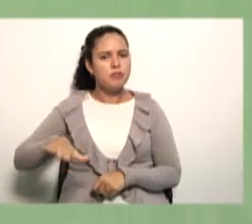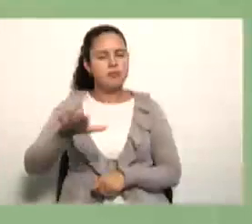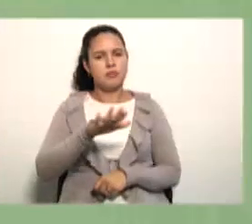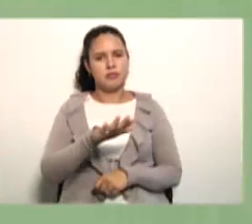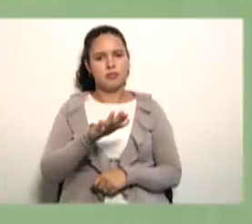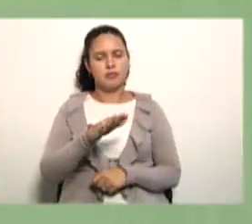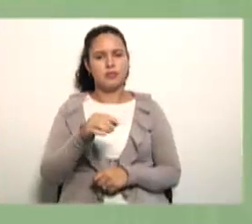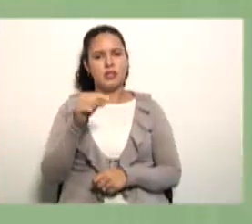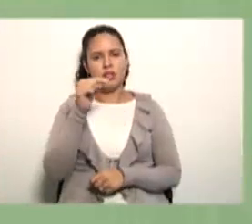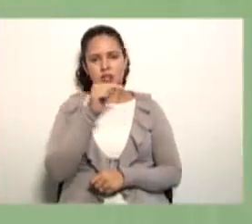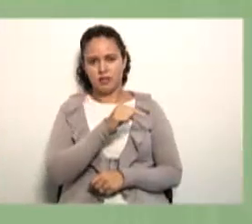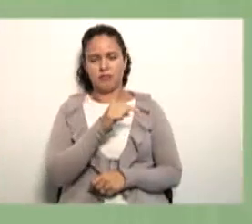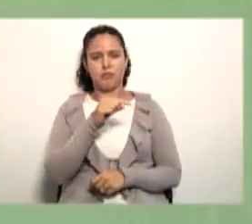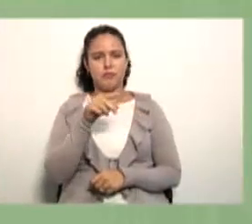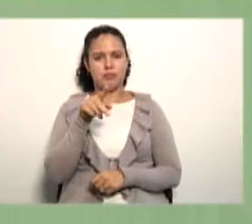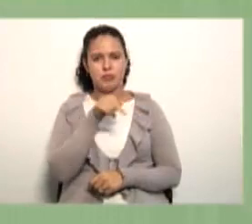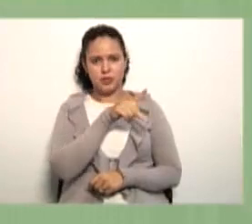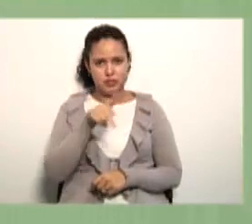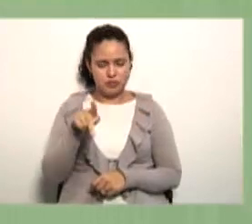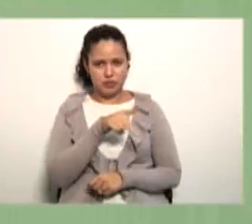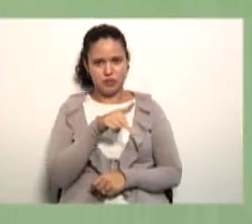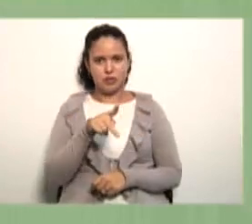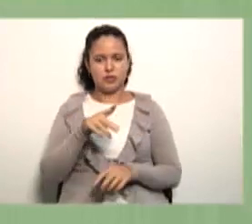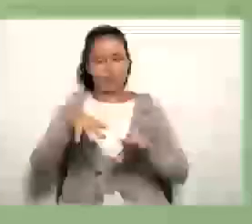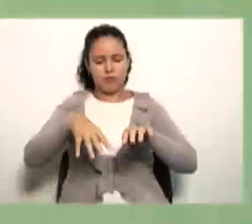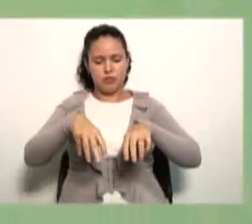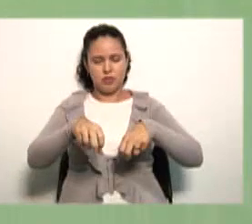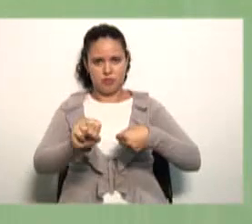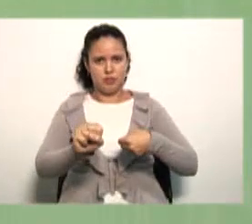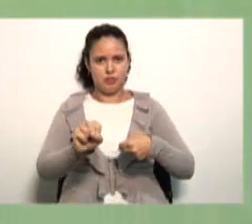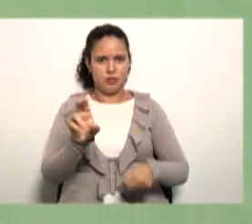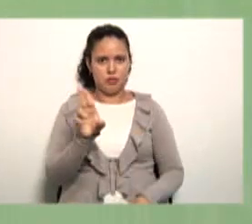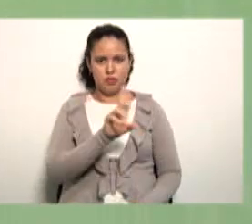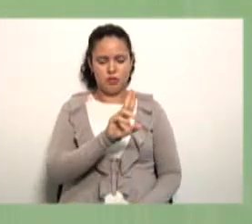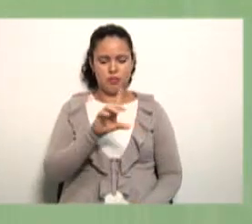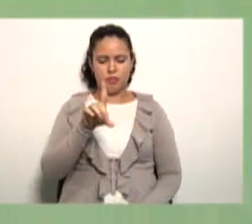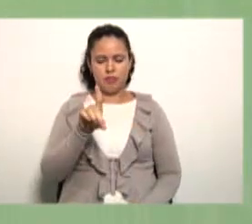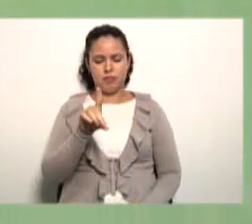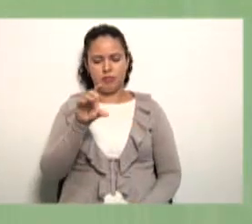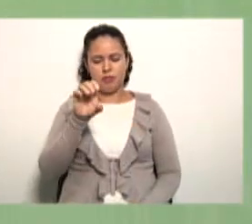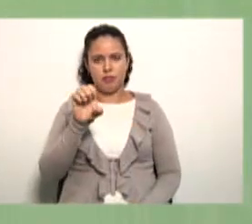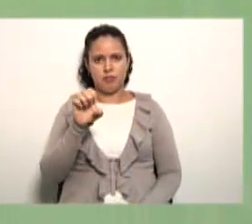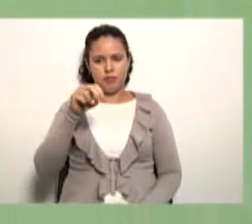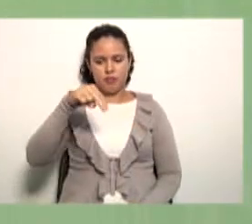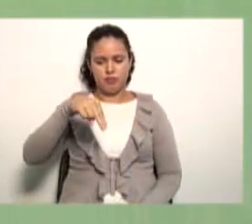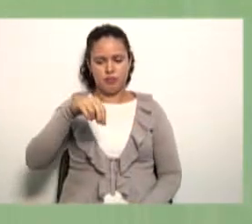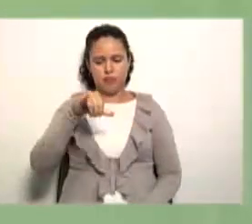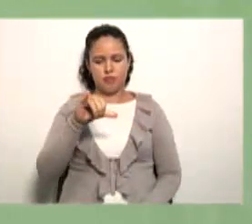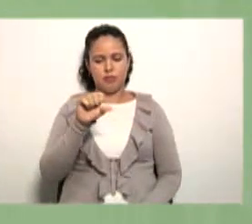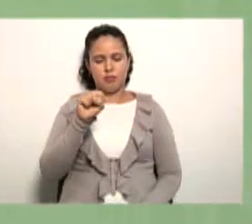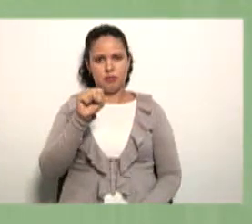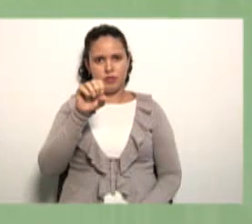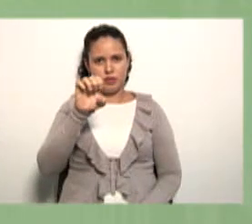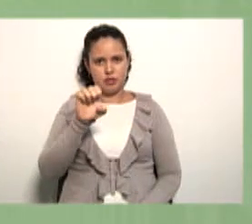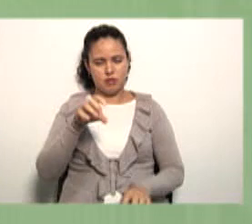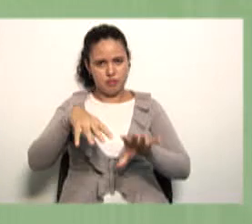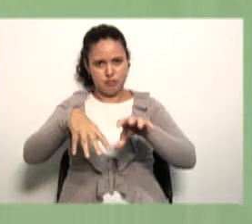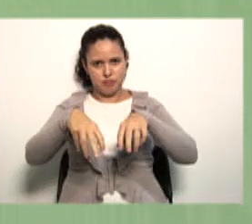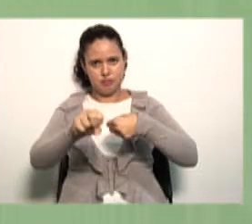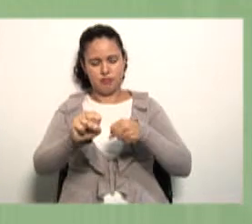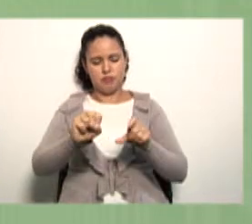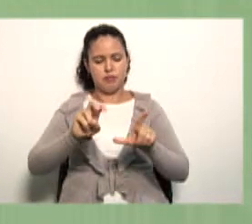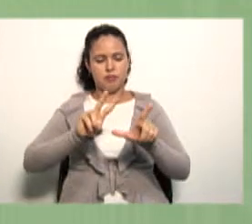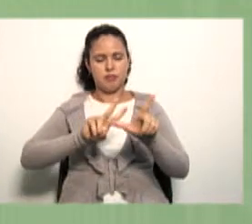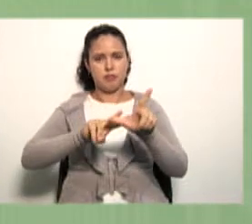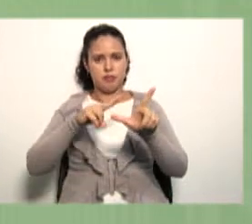professora formadora, eu, professora Denise Tontiucci. Eu sou bacharel em Economia, me formei em Economia pela Universidade Federal